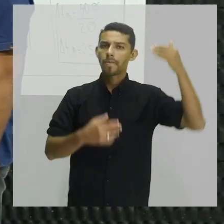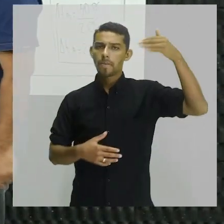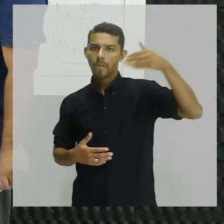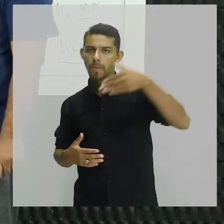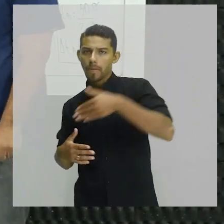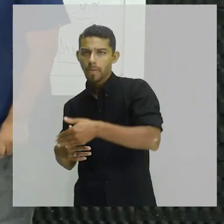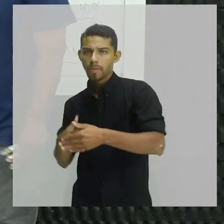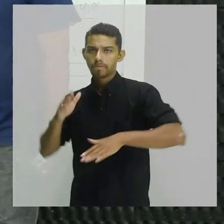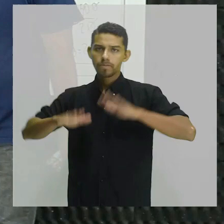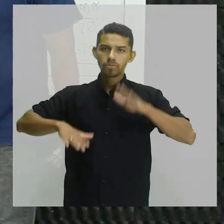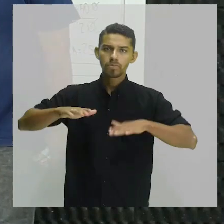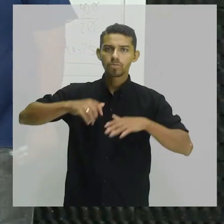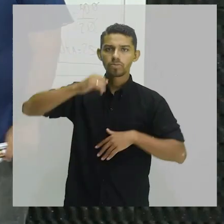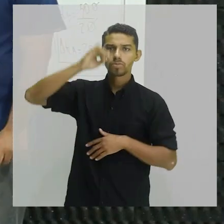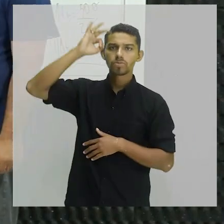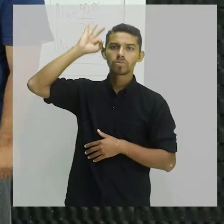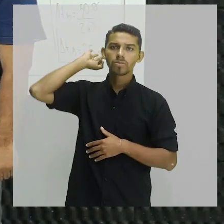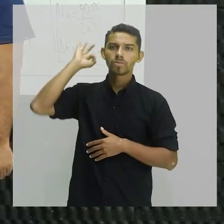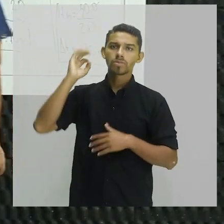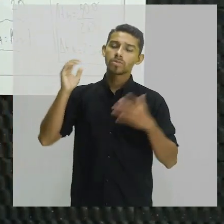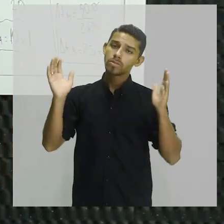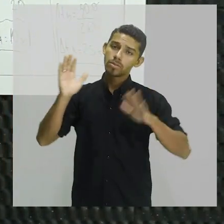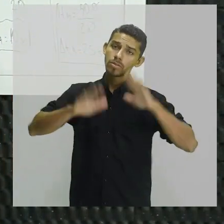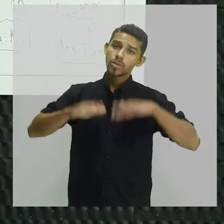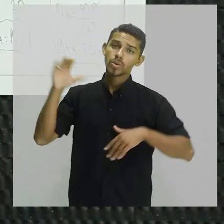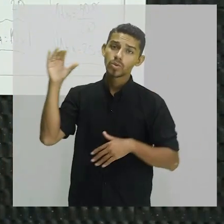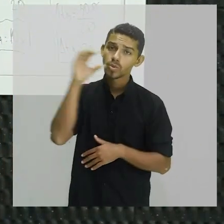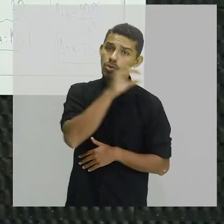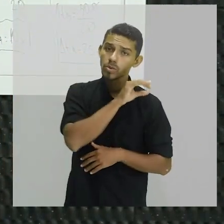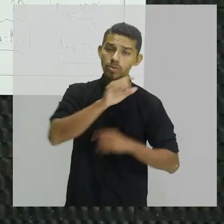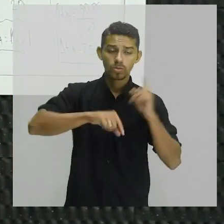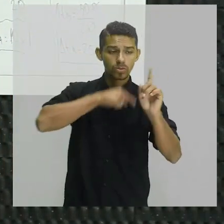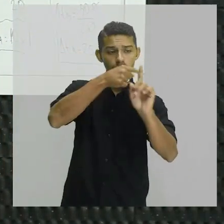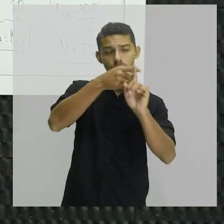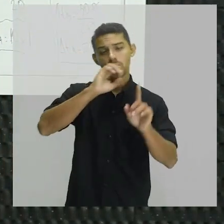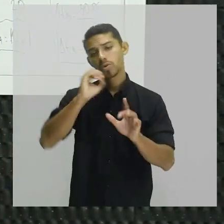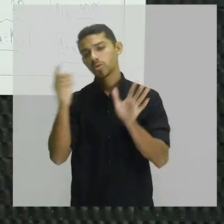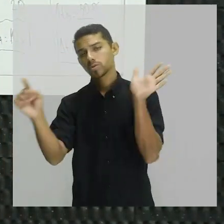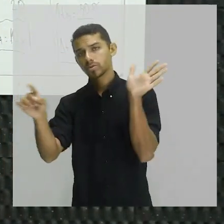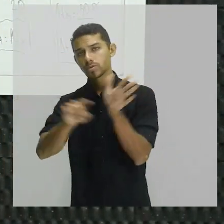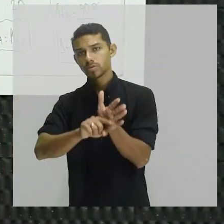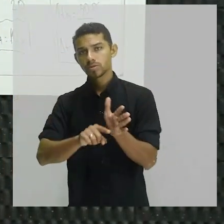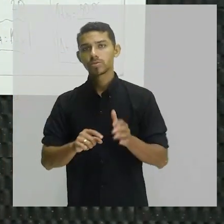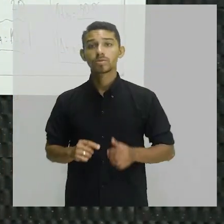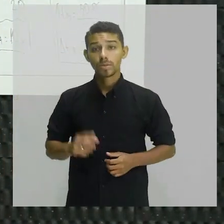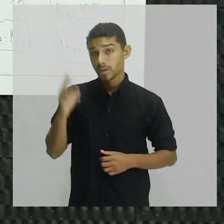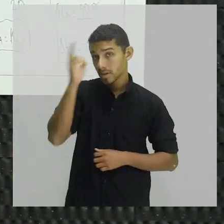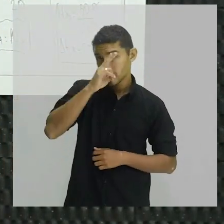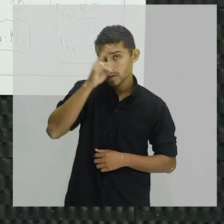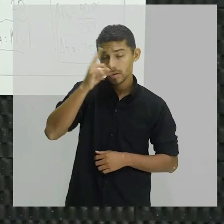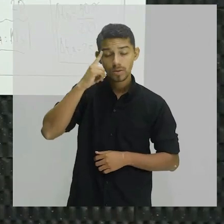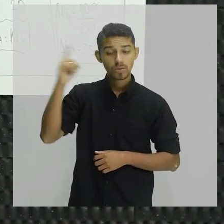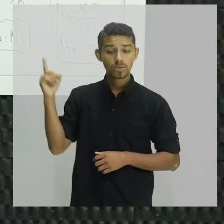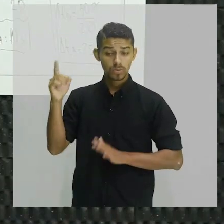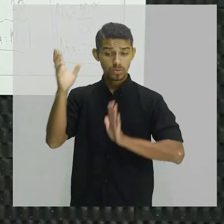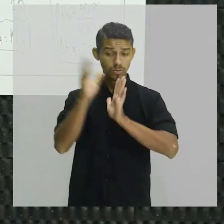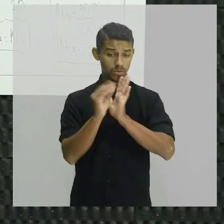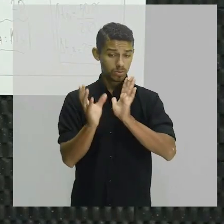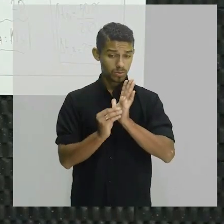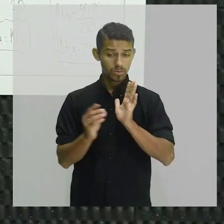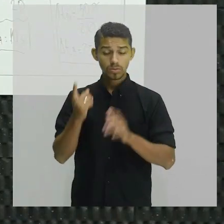depender da aceleração, certo? Se a aceleração é positiva ou negativa, tá certo? Então lembre-se que esse conteúdo